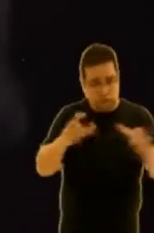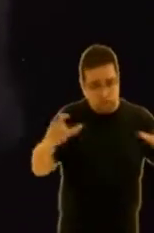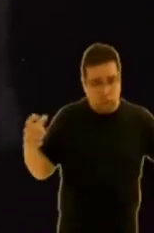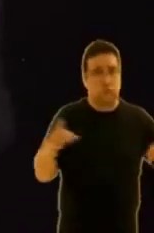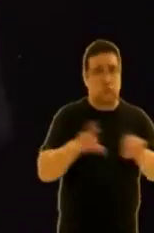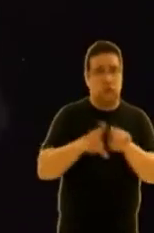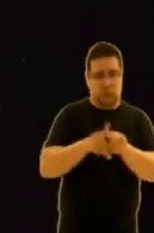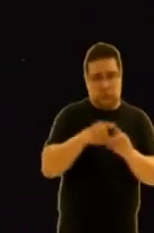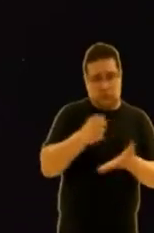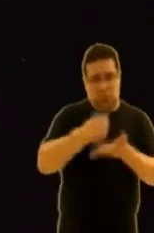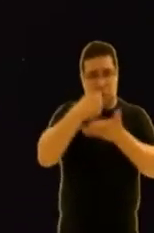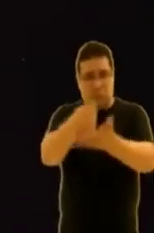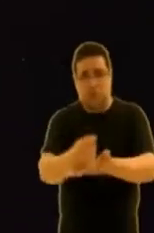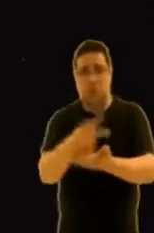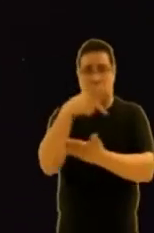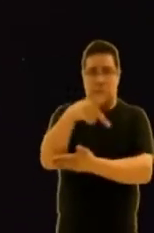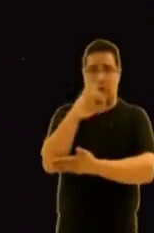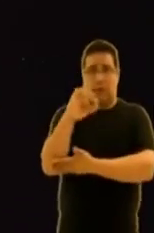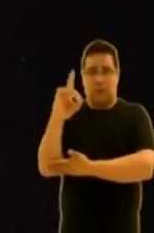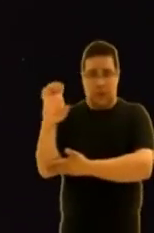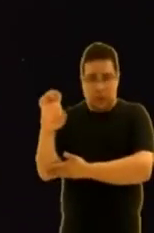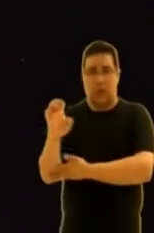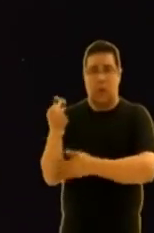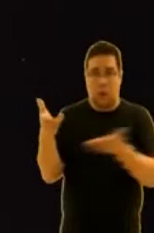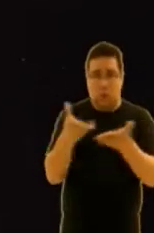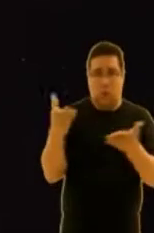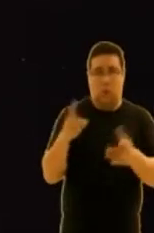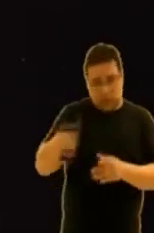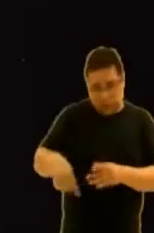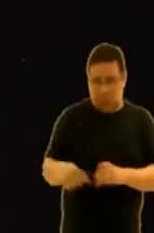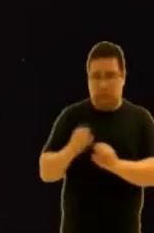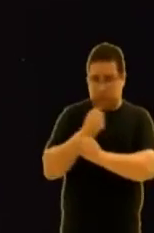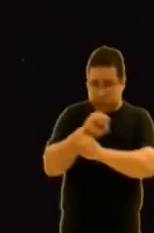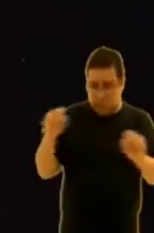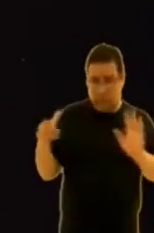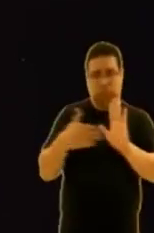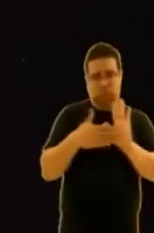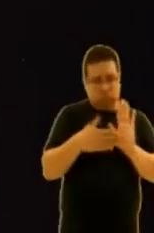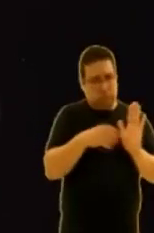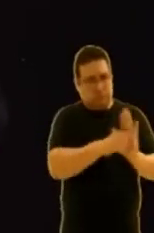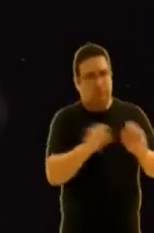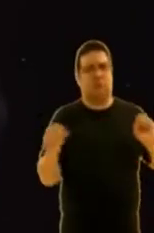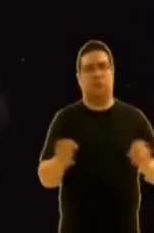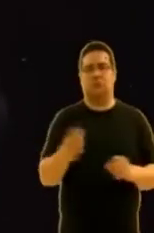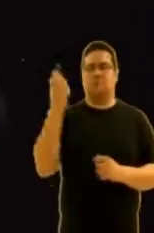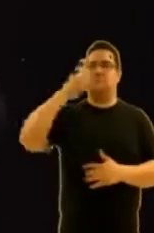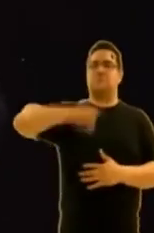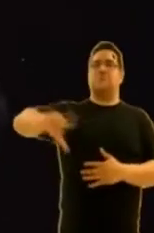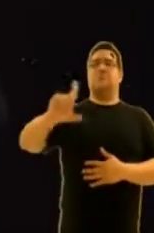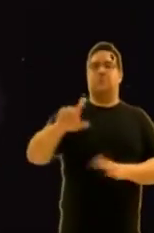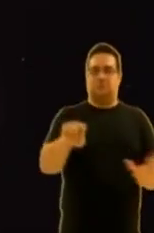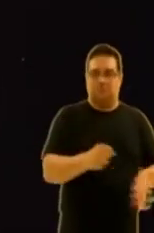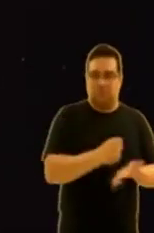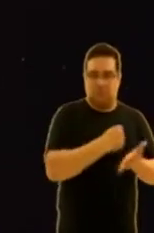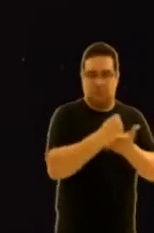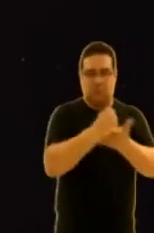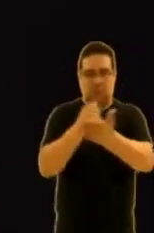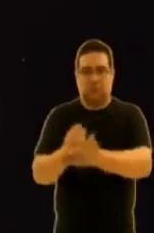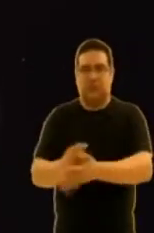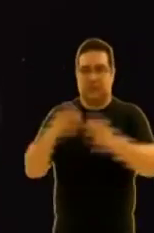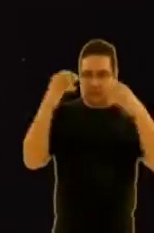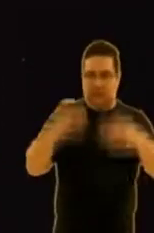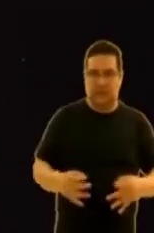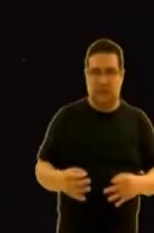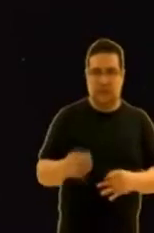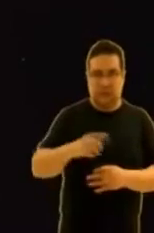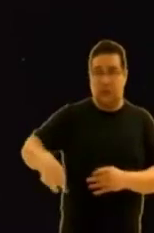etc. O PDDE hoje é um grande programa, uma grande conquista nossa e